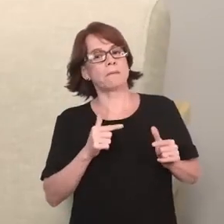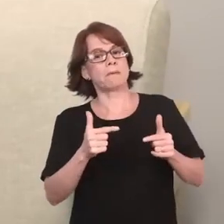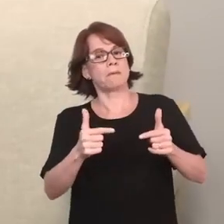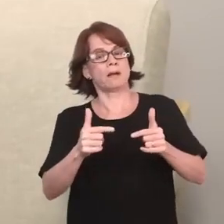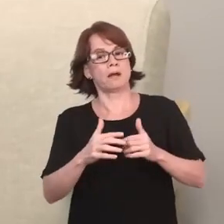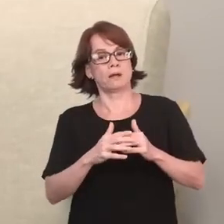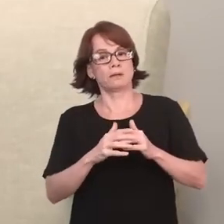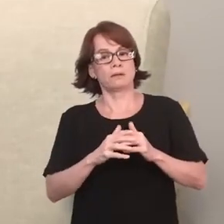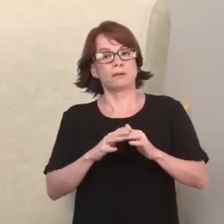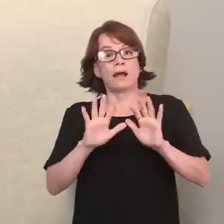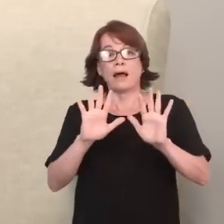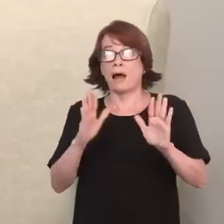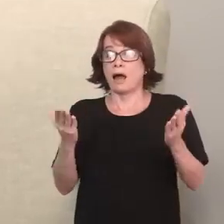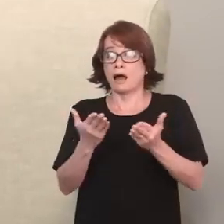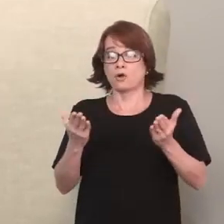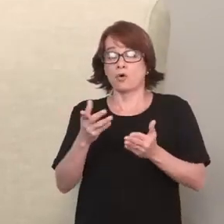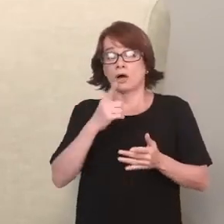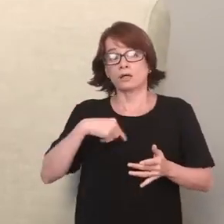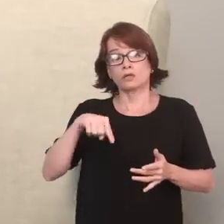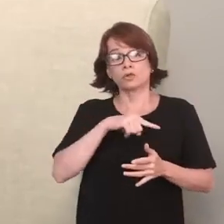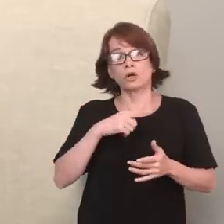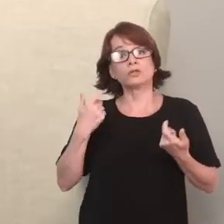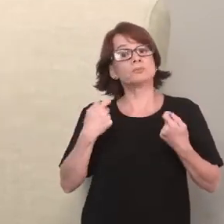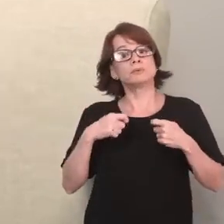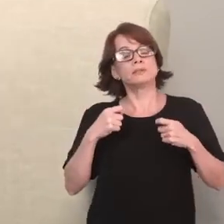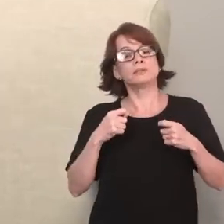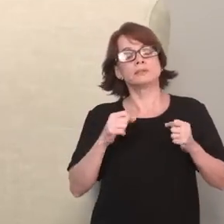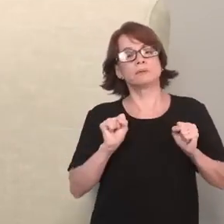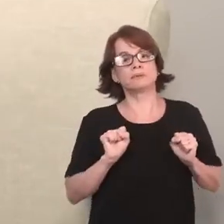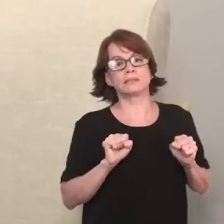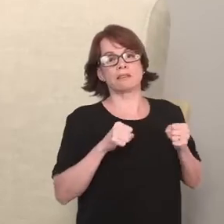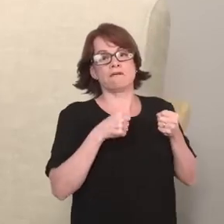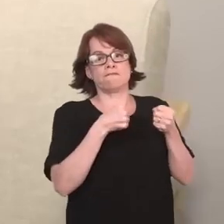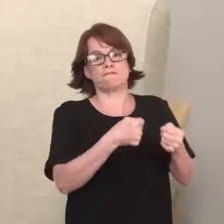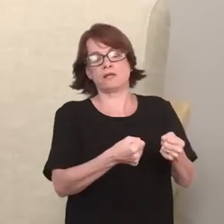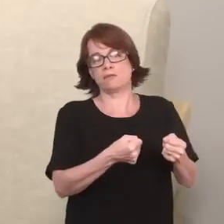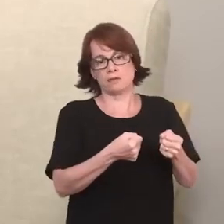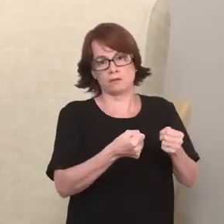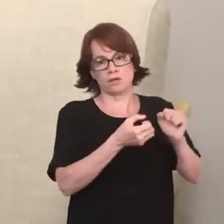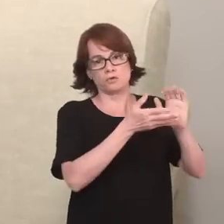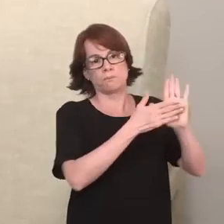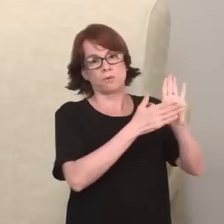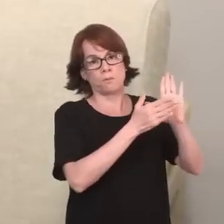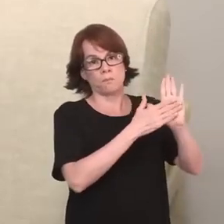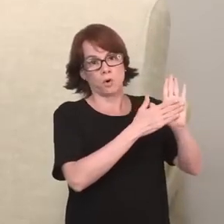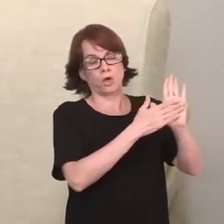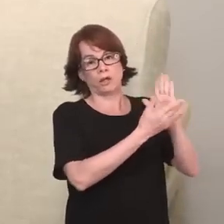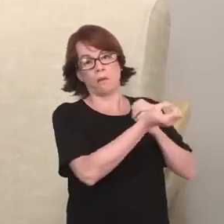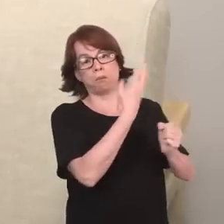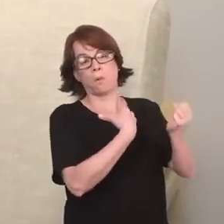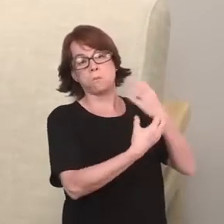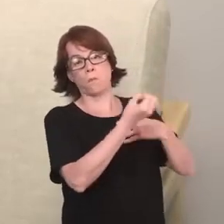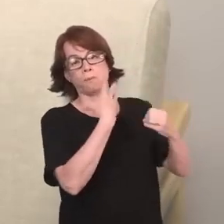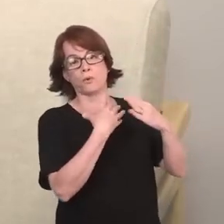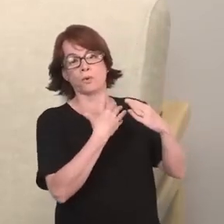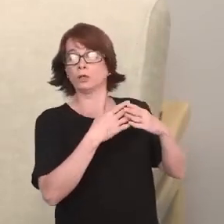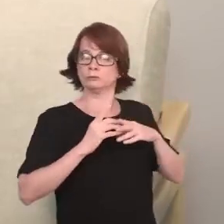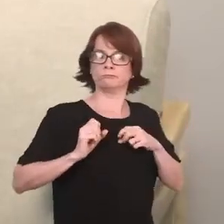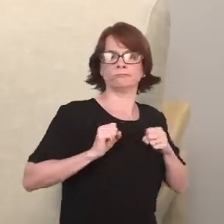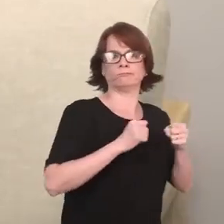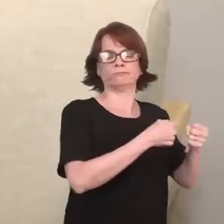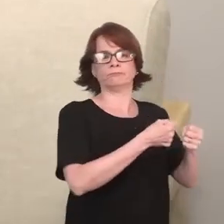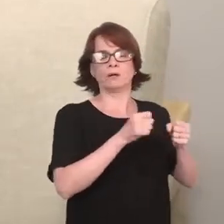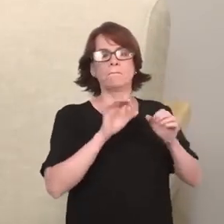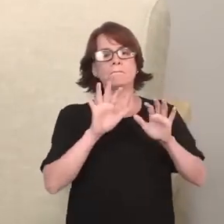do ataque e vir um pouco para ser zagueiro agora, para se defender das pautas que virão. Mas a gente não